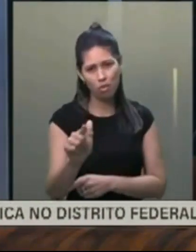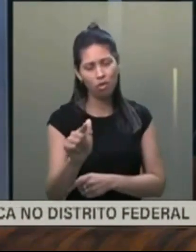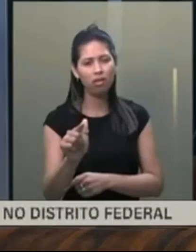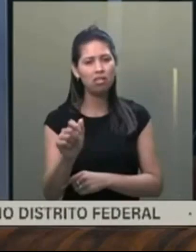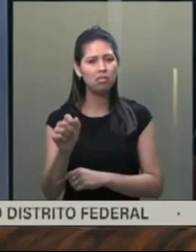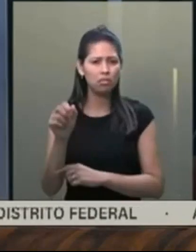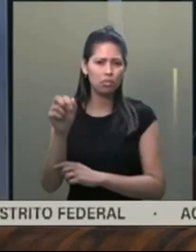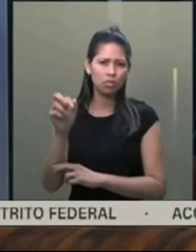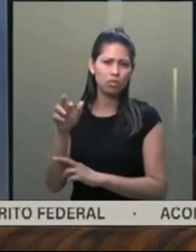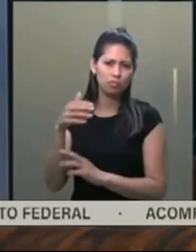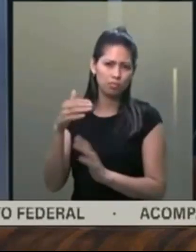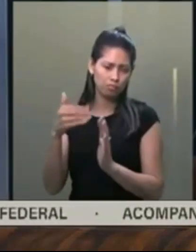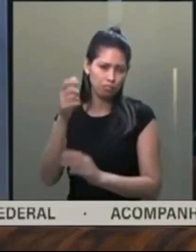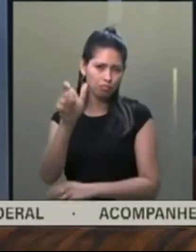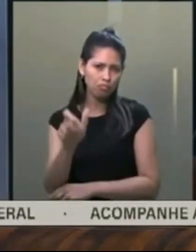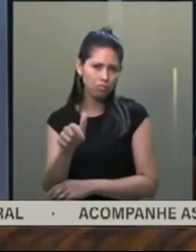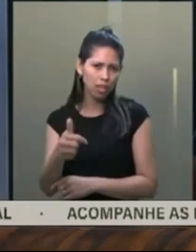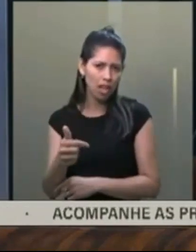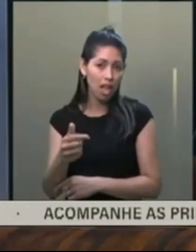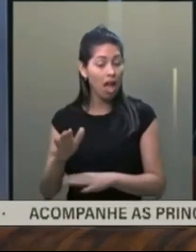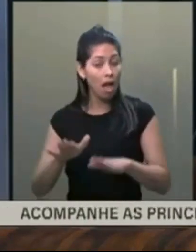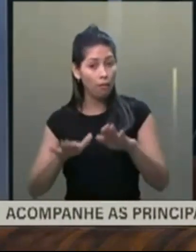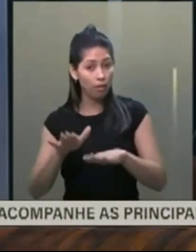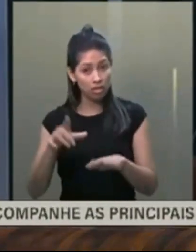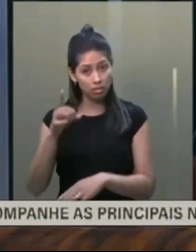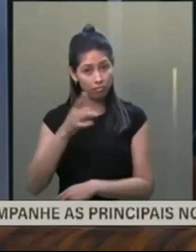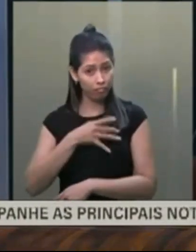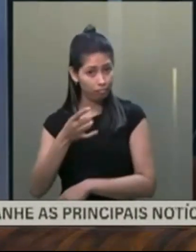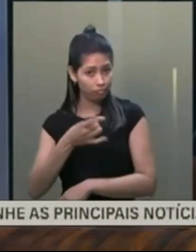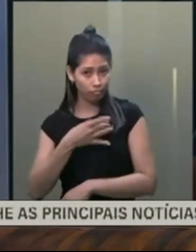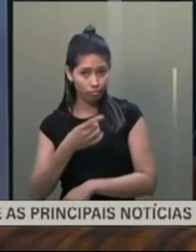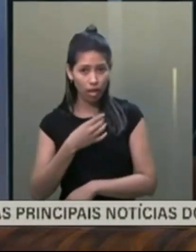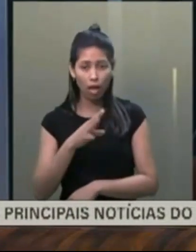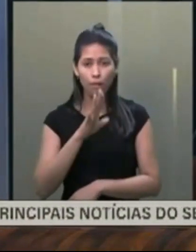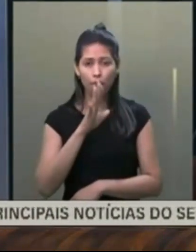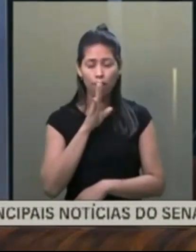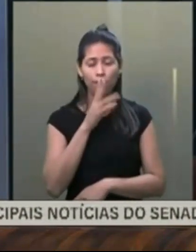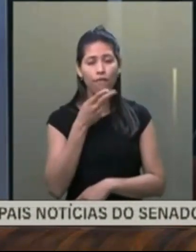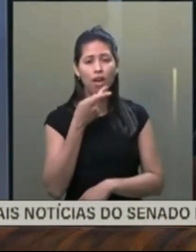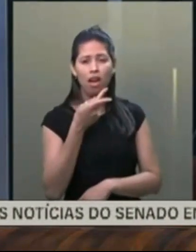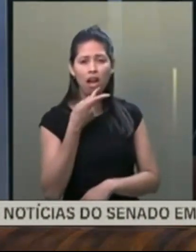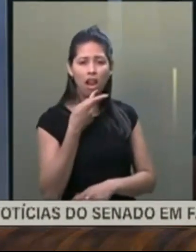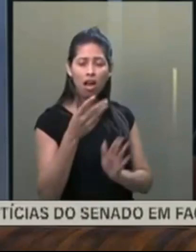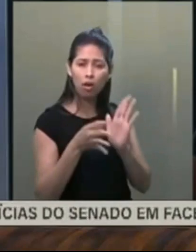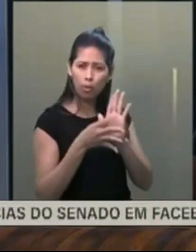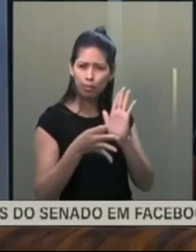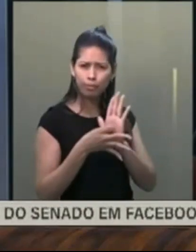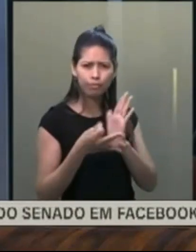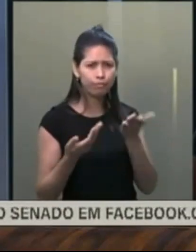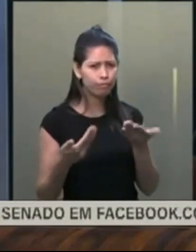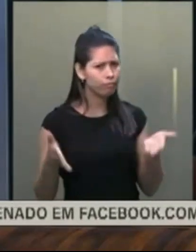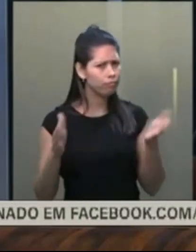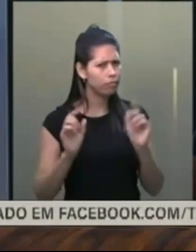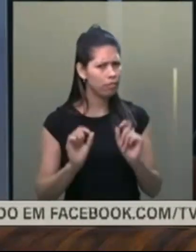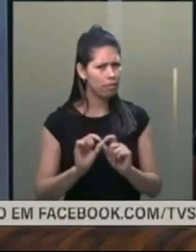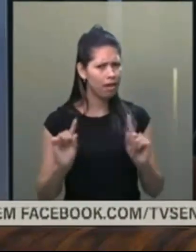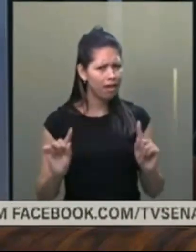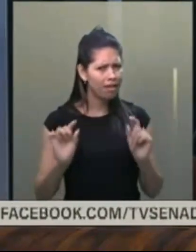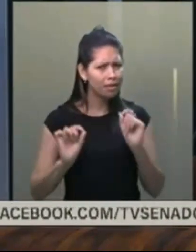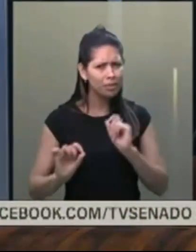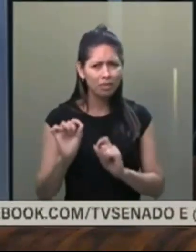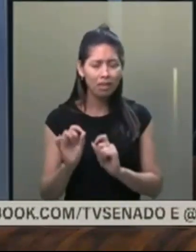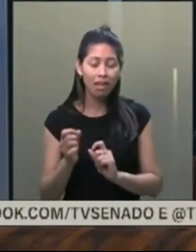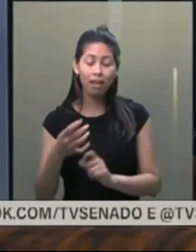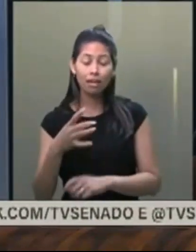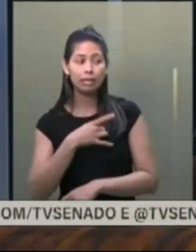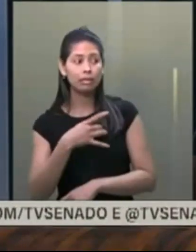Jaime Campos, com medo de falar. Olha que coisa impressionante. Com medo de ser